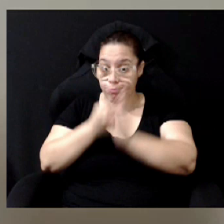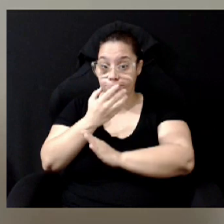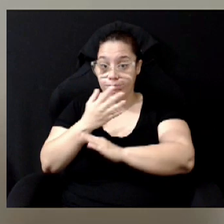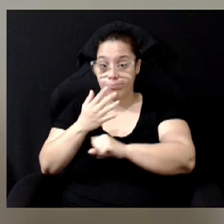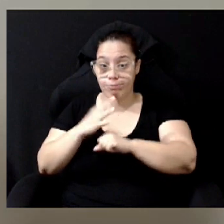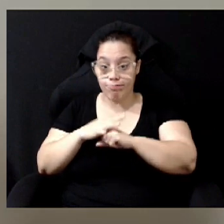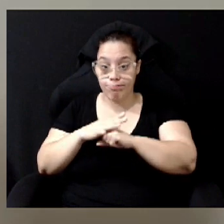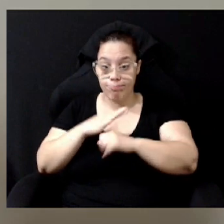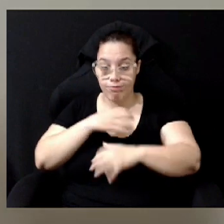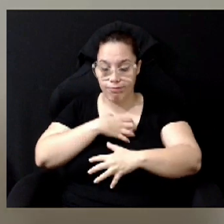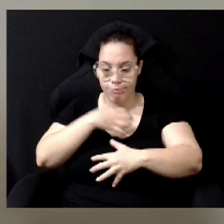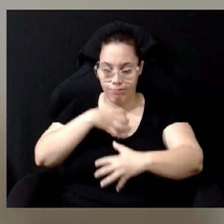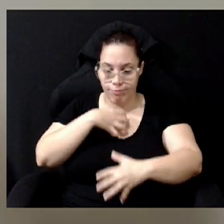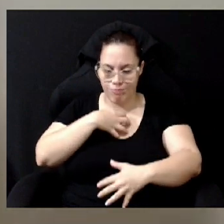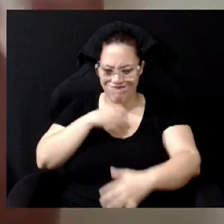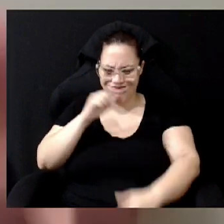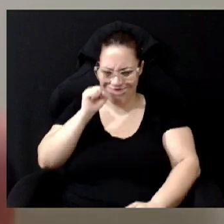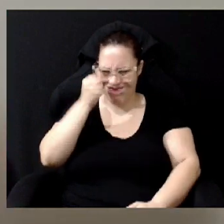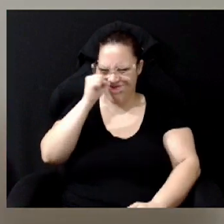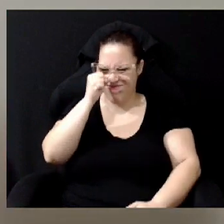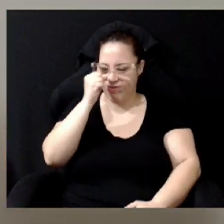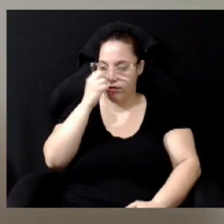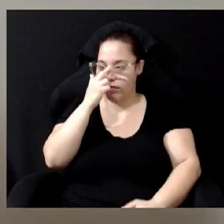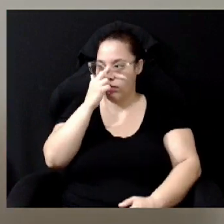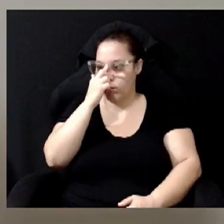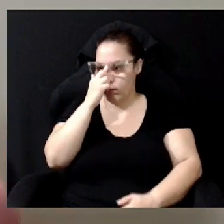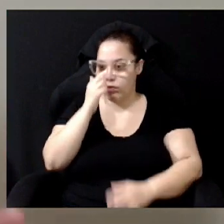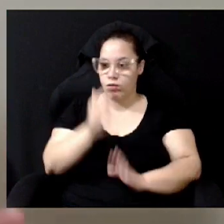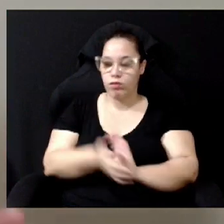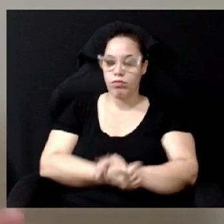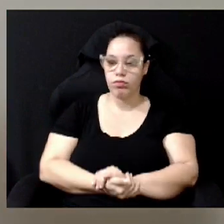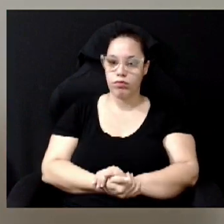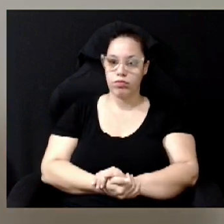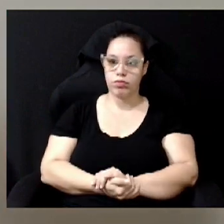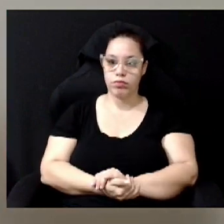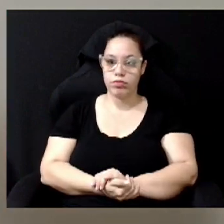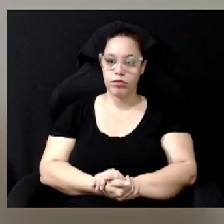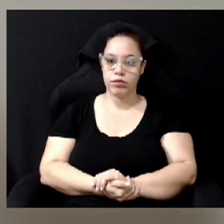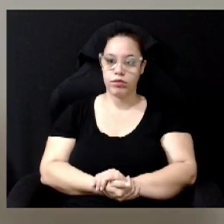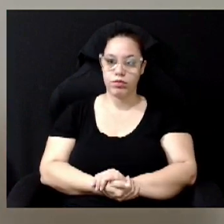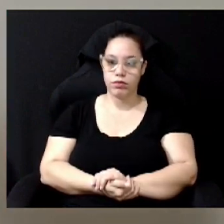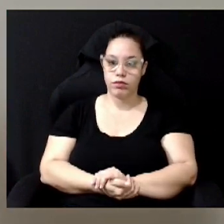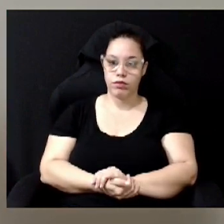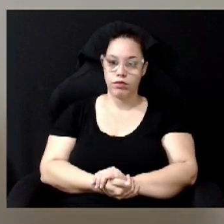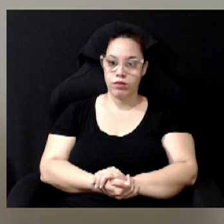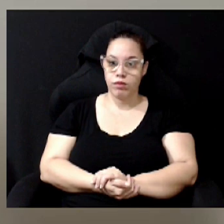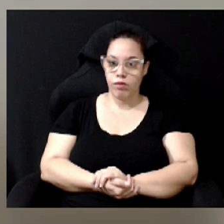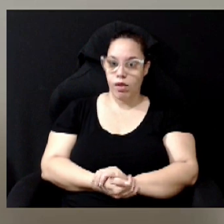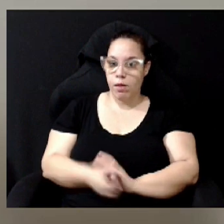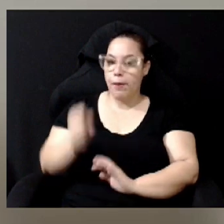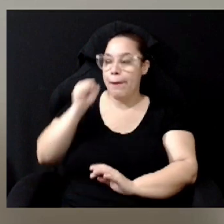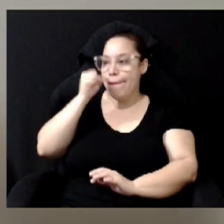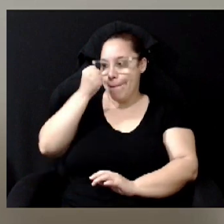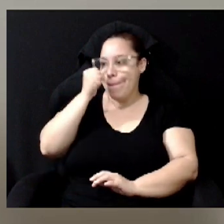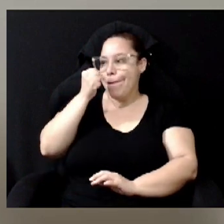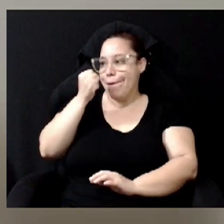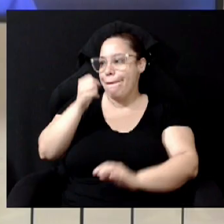torne grave, pelos critérios clínicos e ecocardiográficos, então a gente indica o